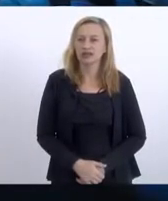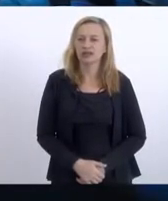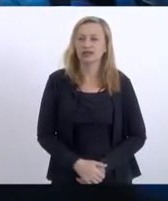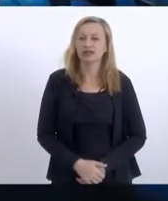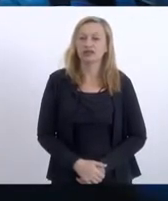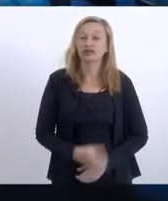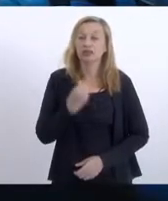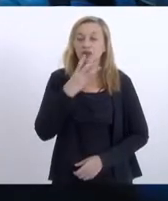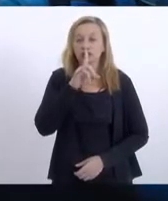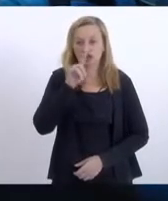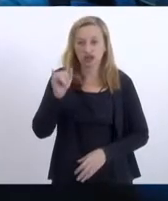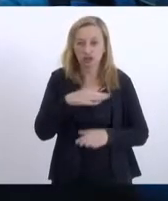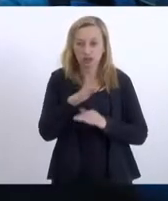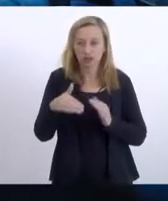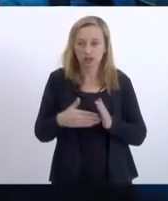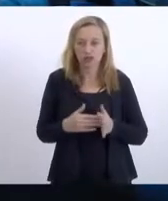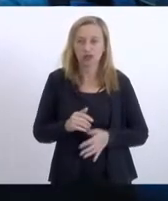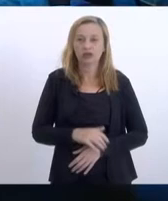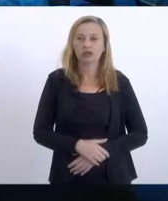Bom dia a todos.